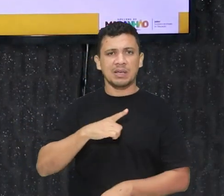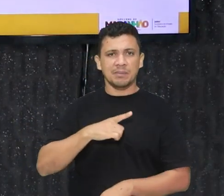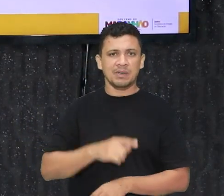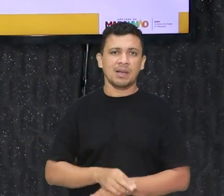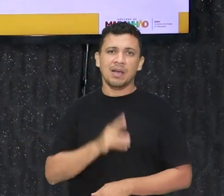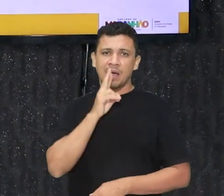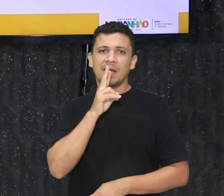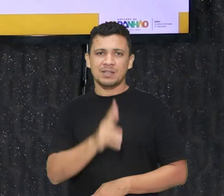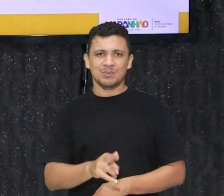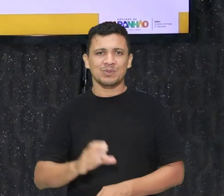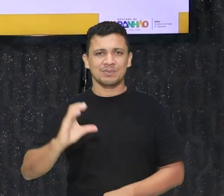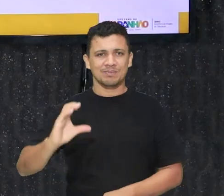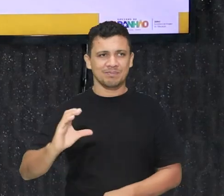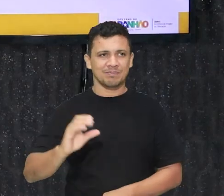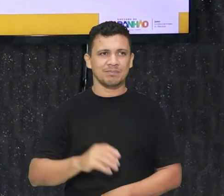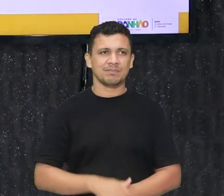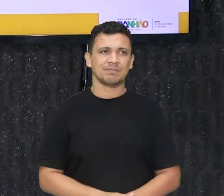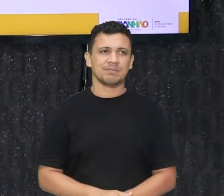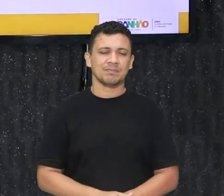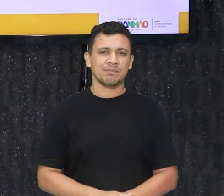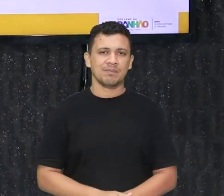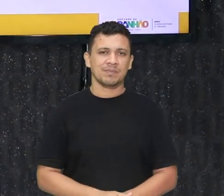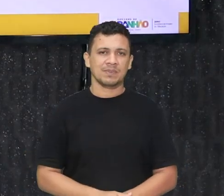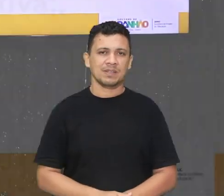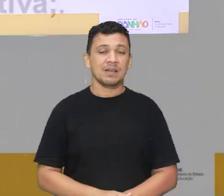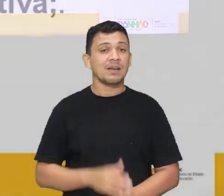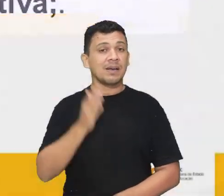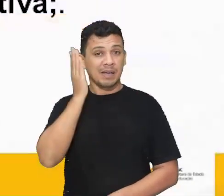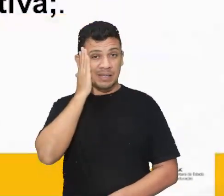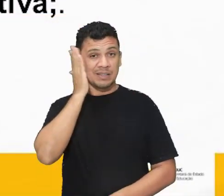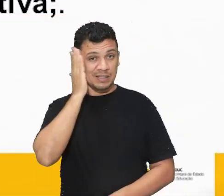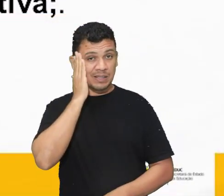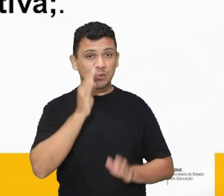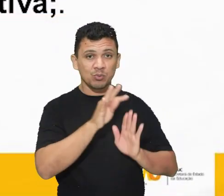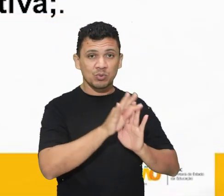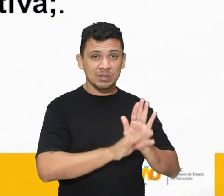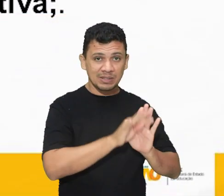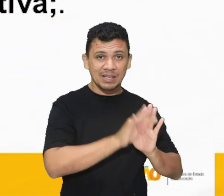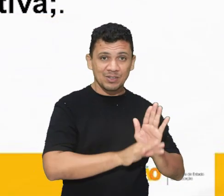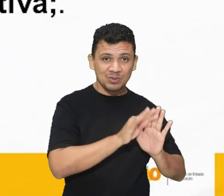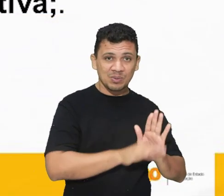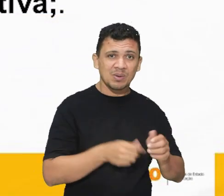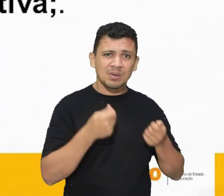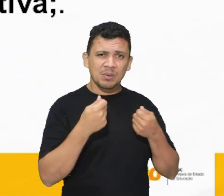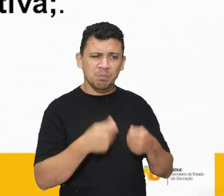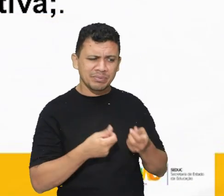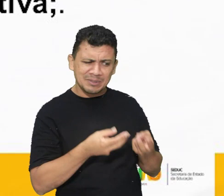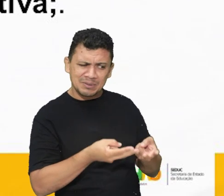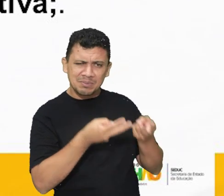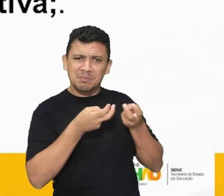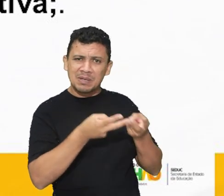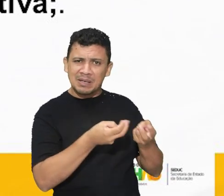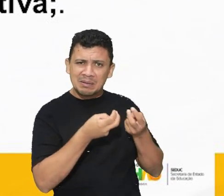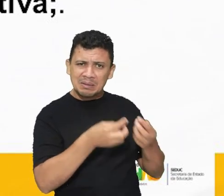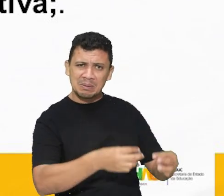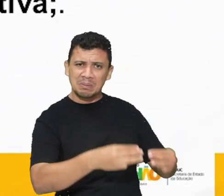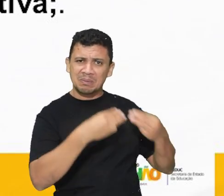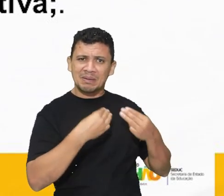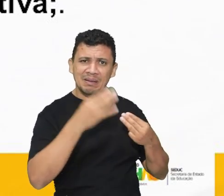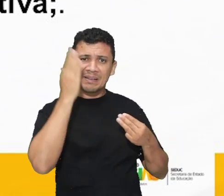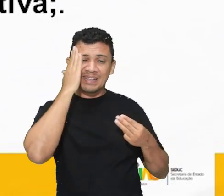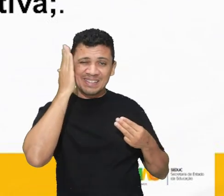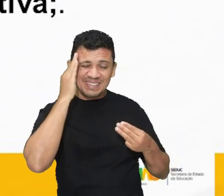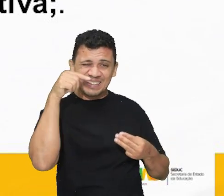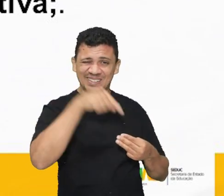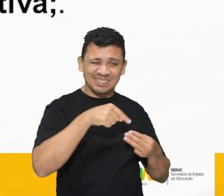a resposta certa, tá bom? Então, para eu compreender um texto, eu tenho que decodificar a mensagem, eu tenho que entender o que está escrito, ou